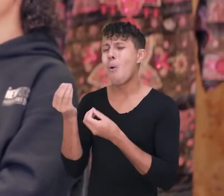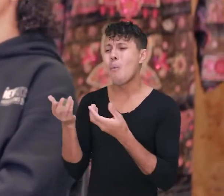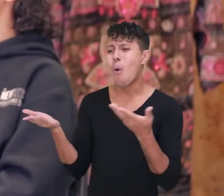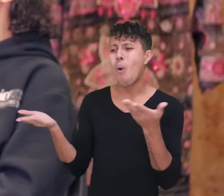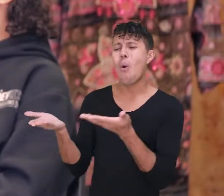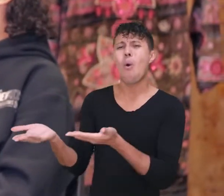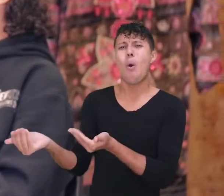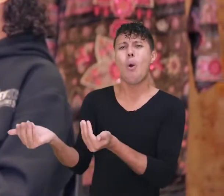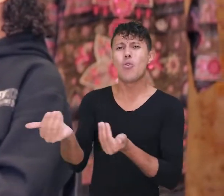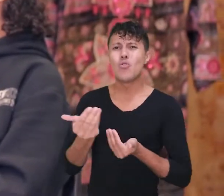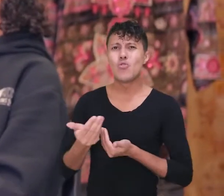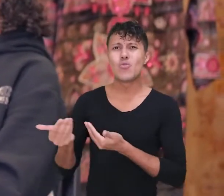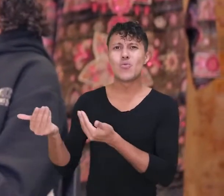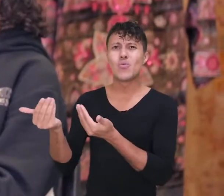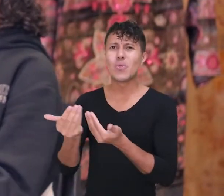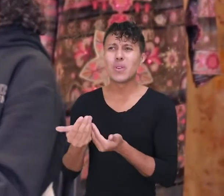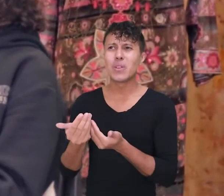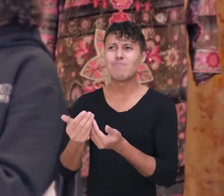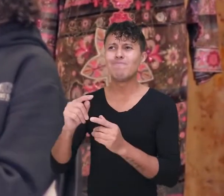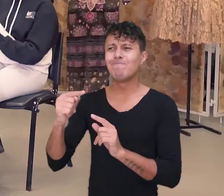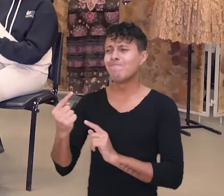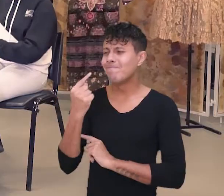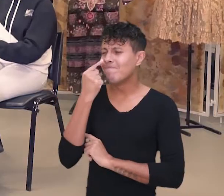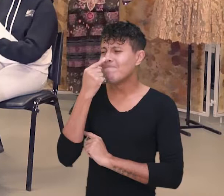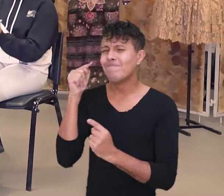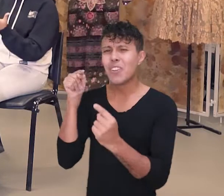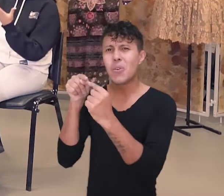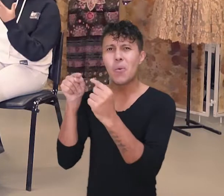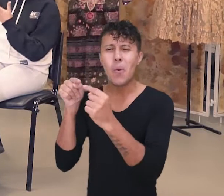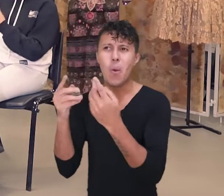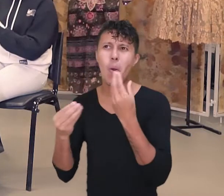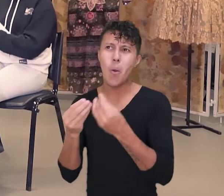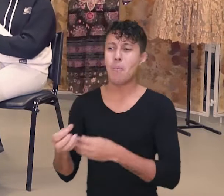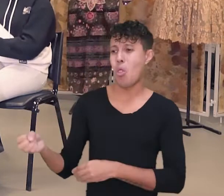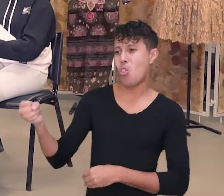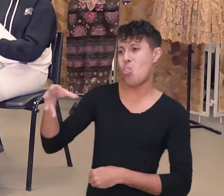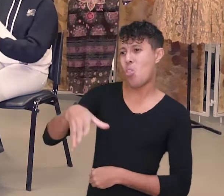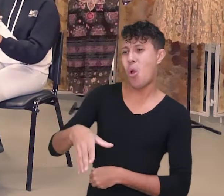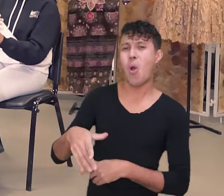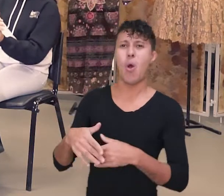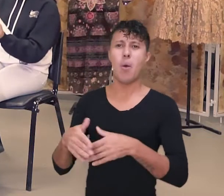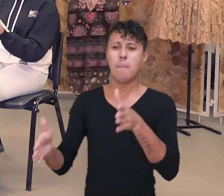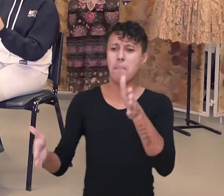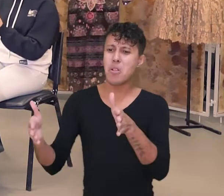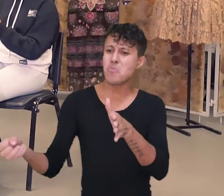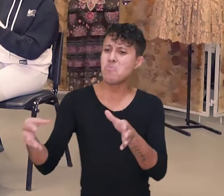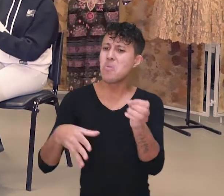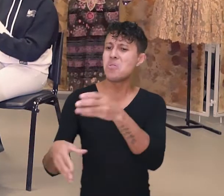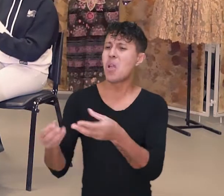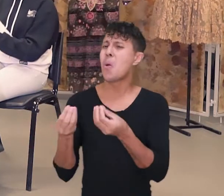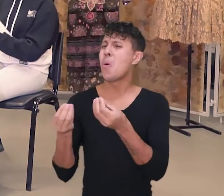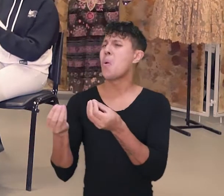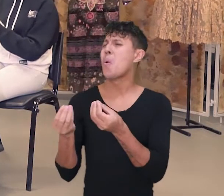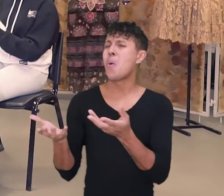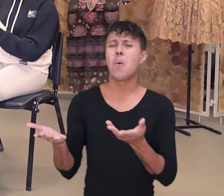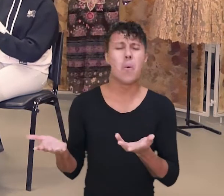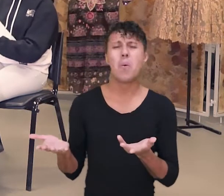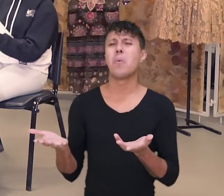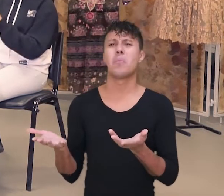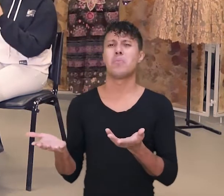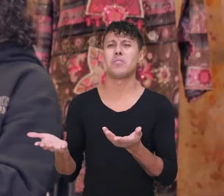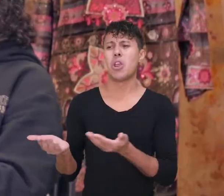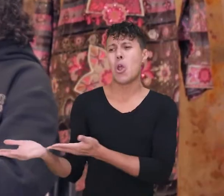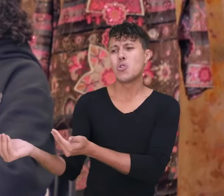as juventudes, elas se identificariam nesse rolê assim de moderno, de modernista? Como você diria